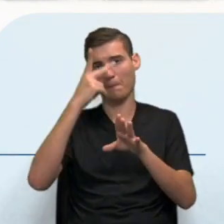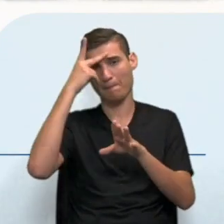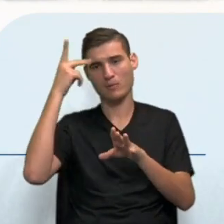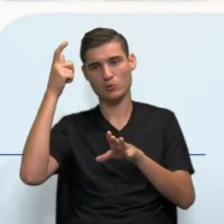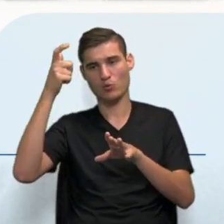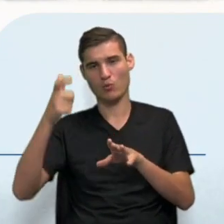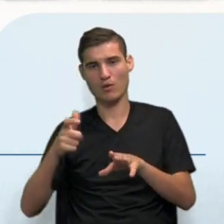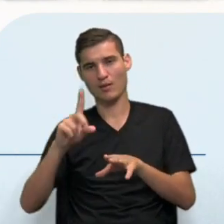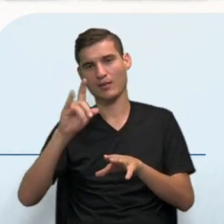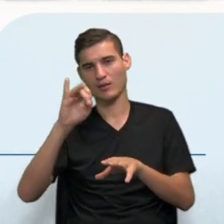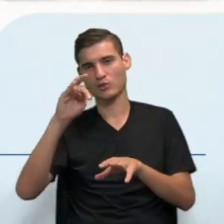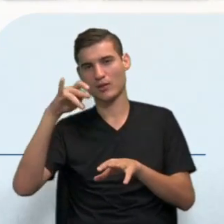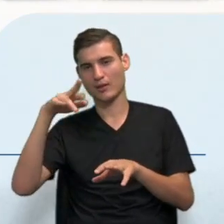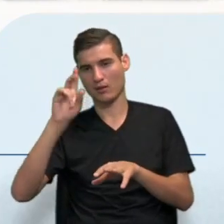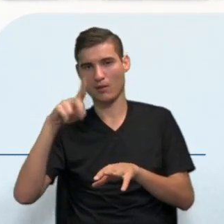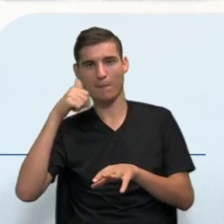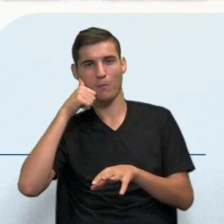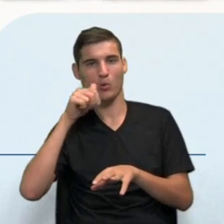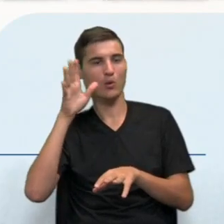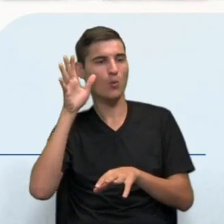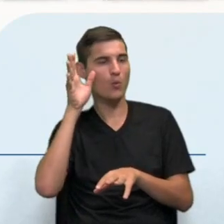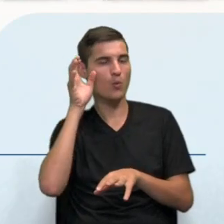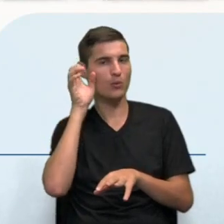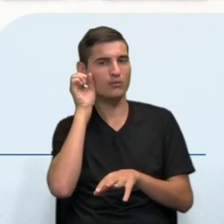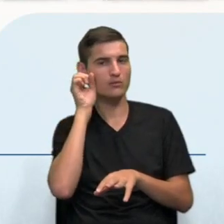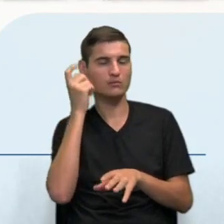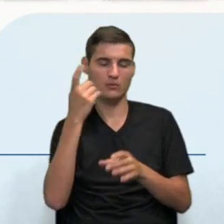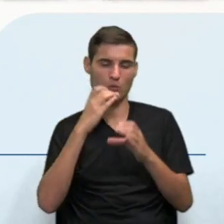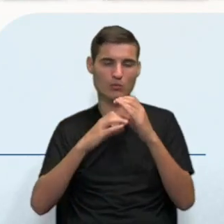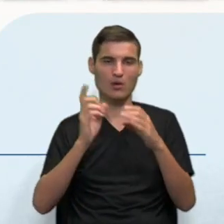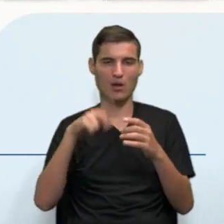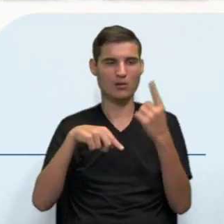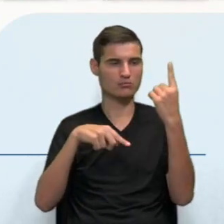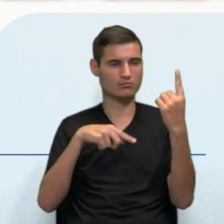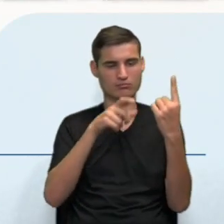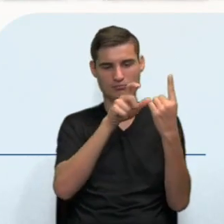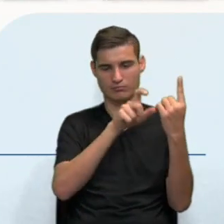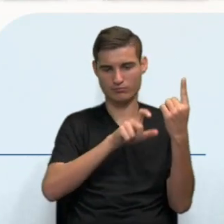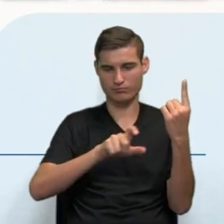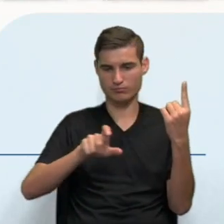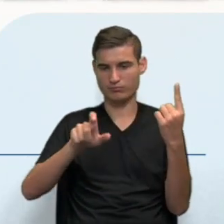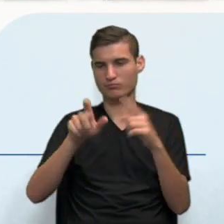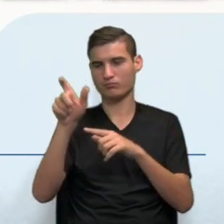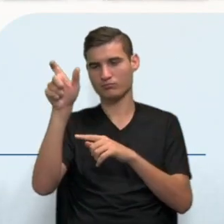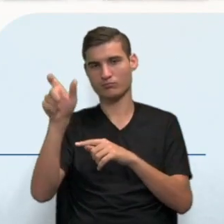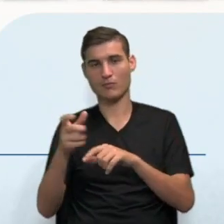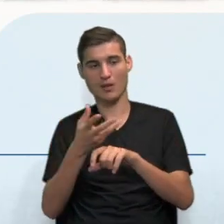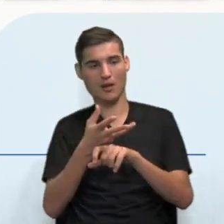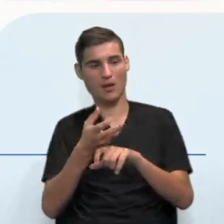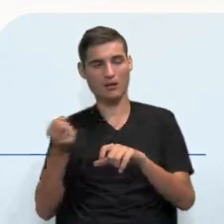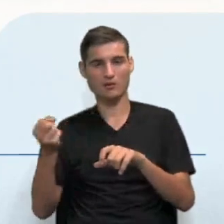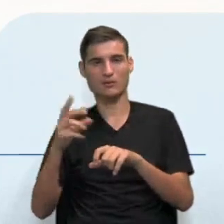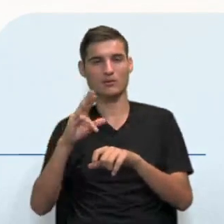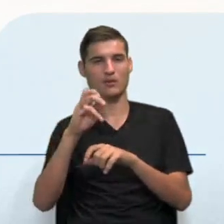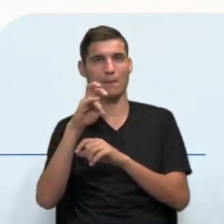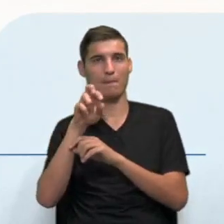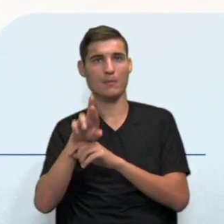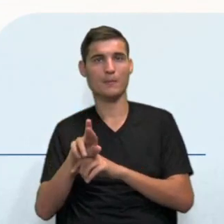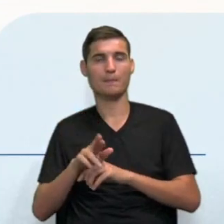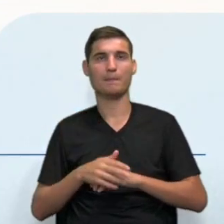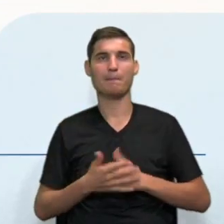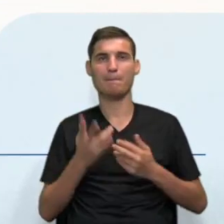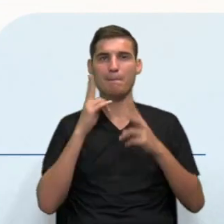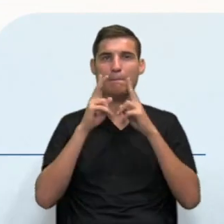Destinatário, que no caso é uma mulher. Então a comunicação se fez presente. E falando mais em